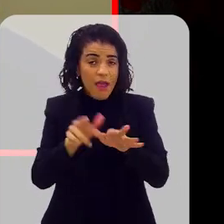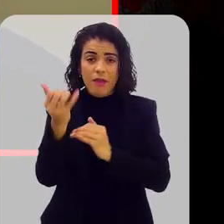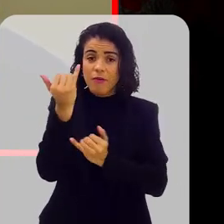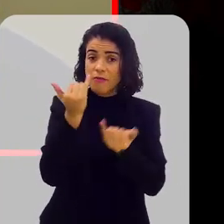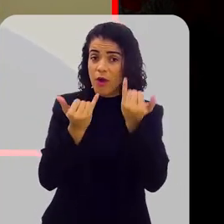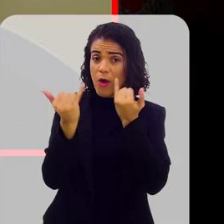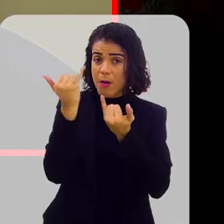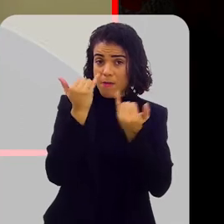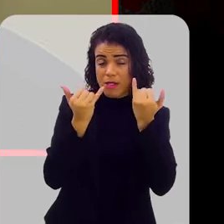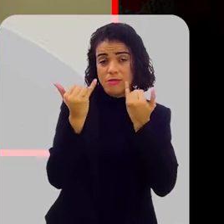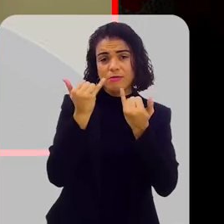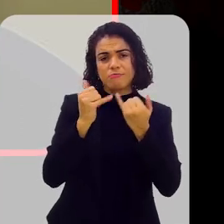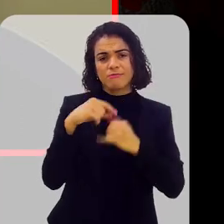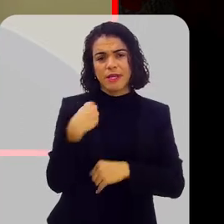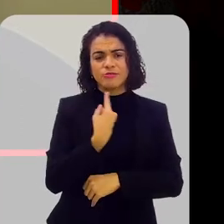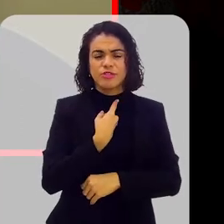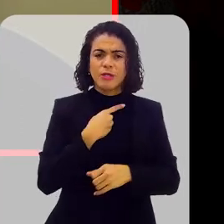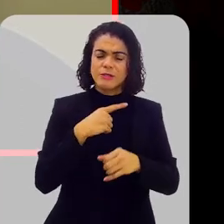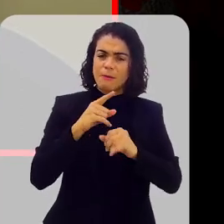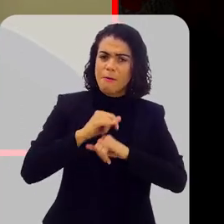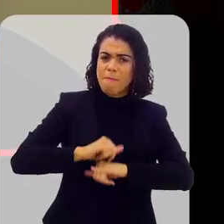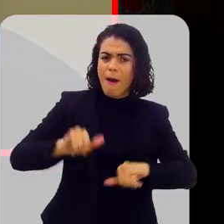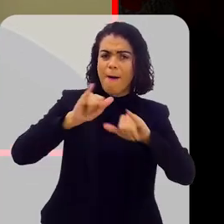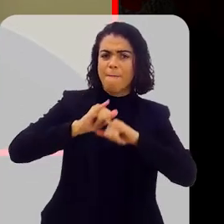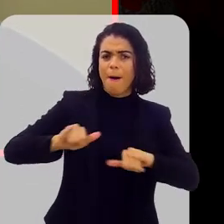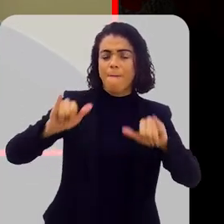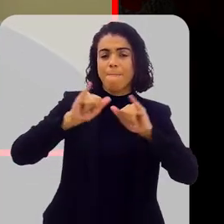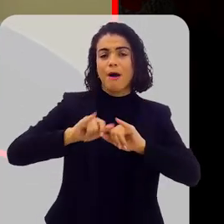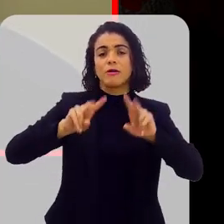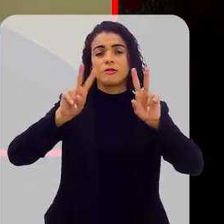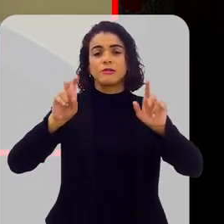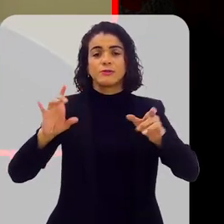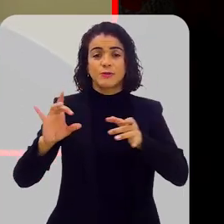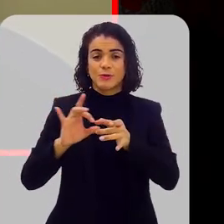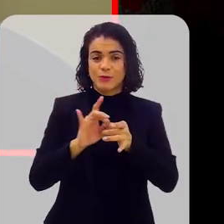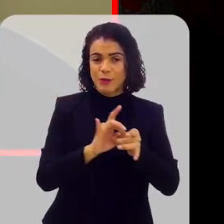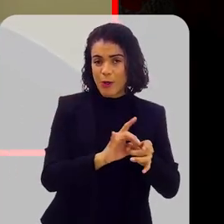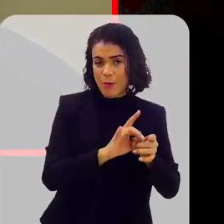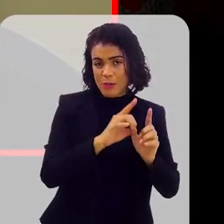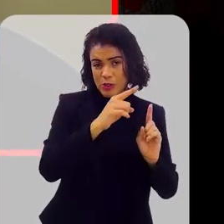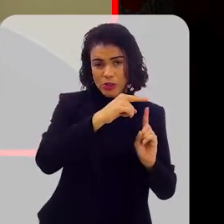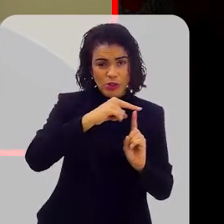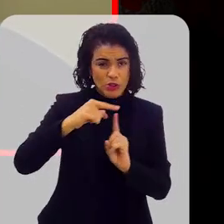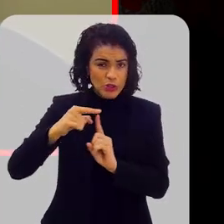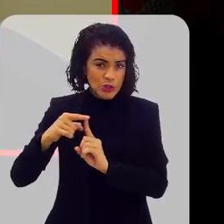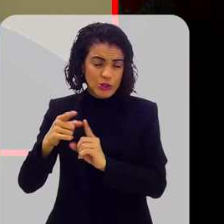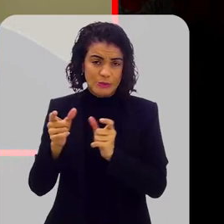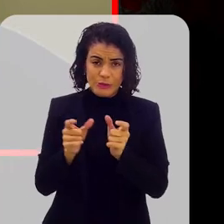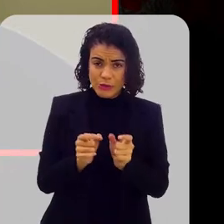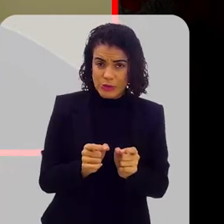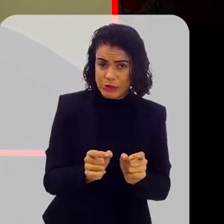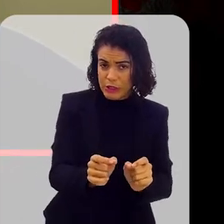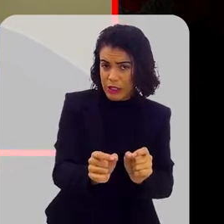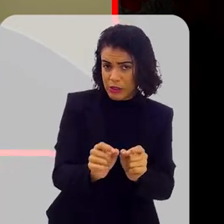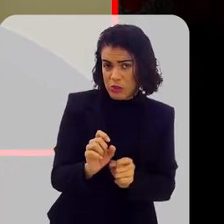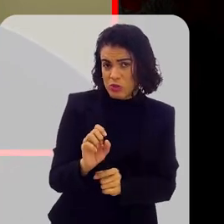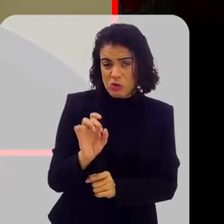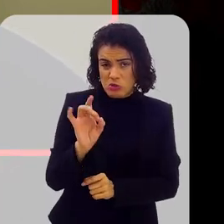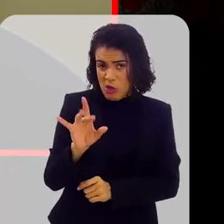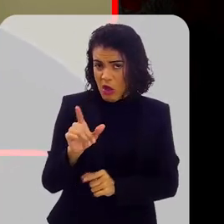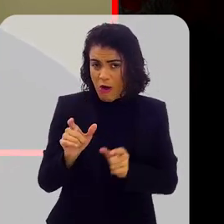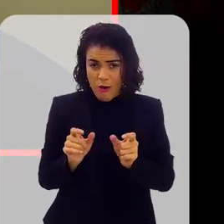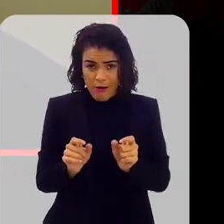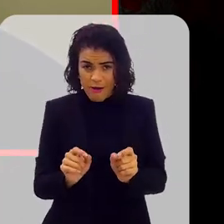É bastante informação que a gente disponibiliza lá em relação a diversos diferentes tipos